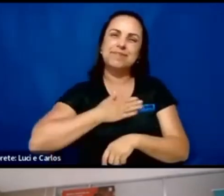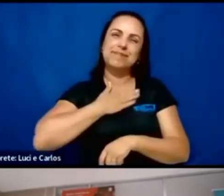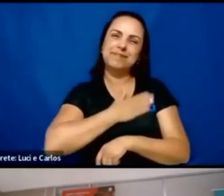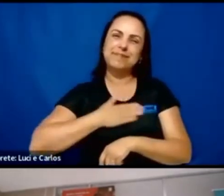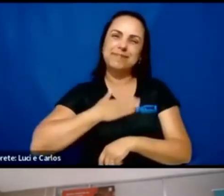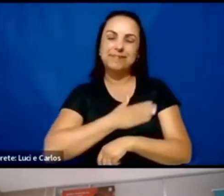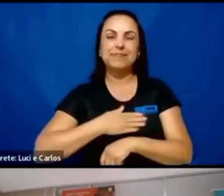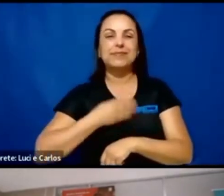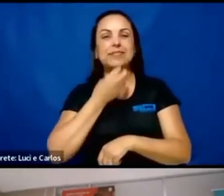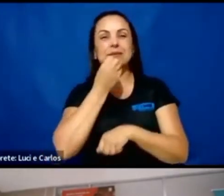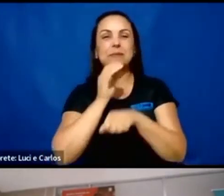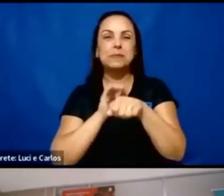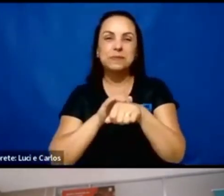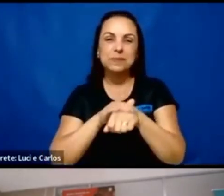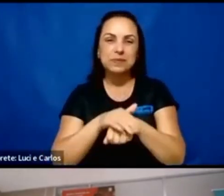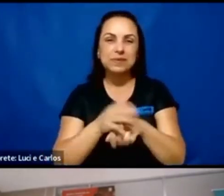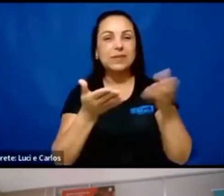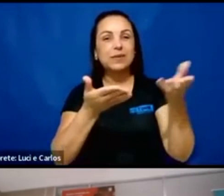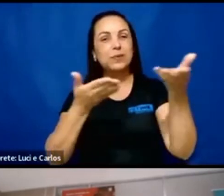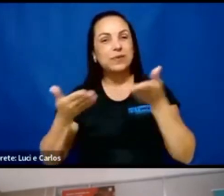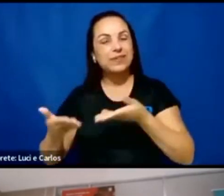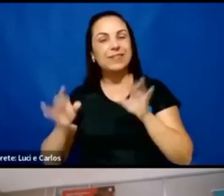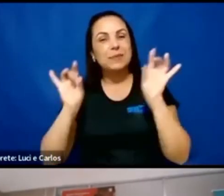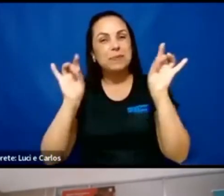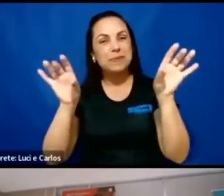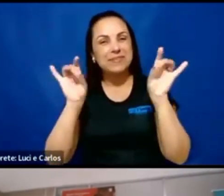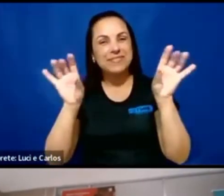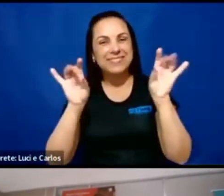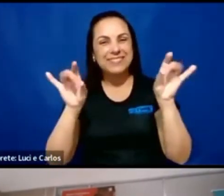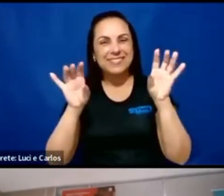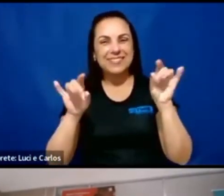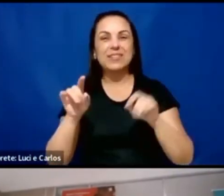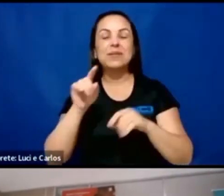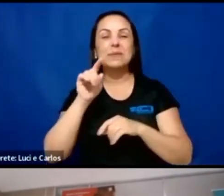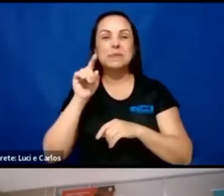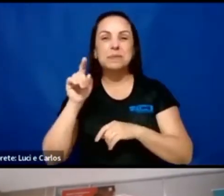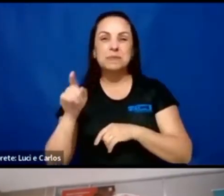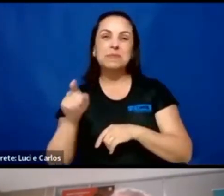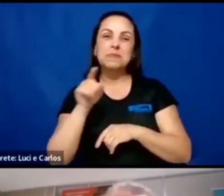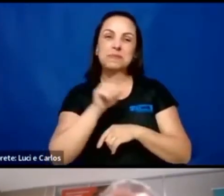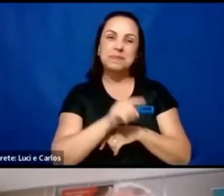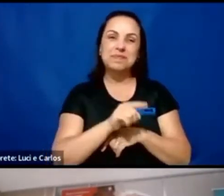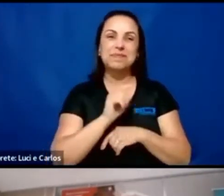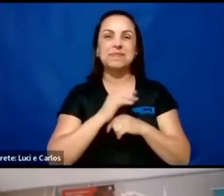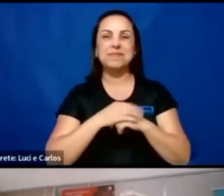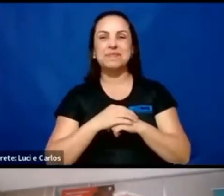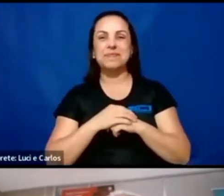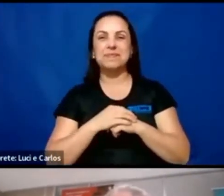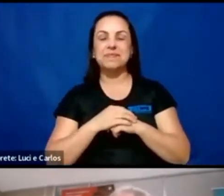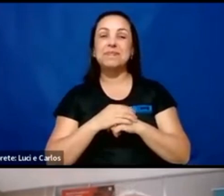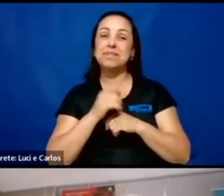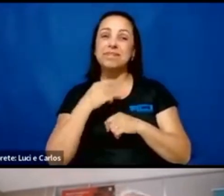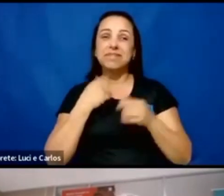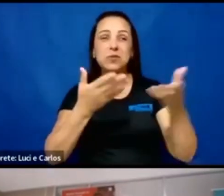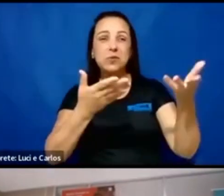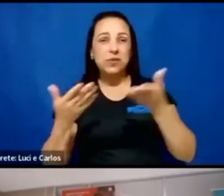boa noite especial aos nossos convidados. Antes de ouvir o boa noite do Carlos e do Sunaik, eu quero me dirigir a você que está aqui